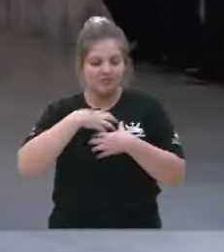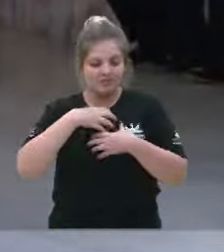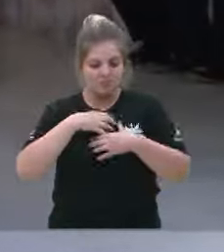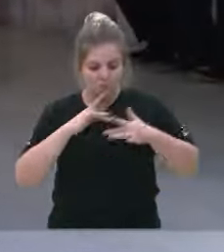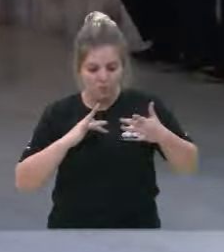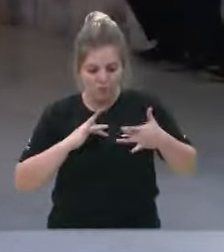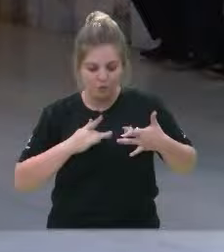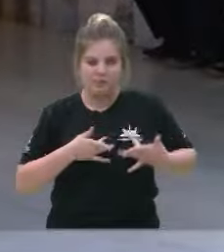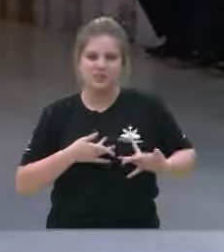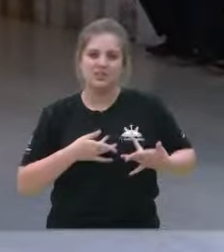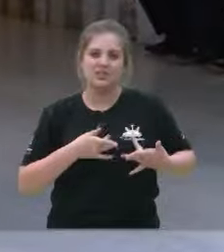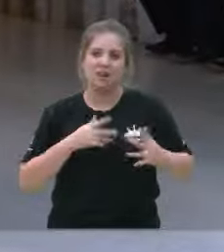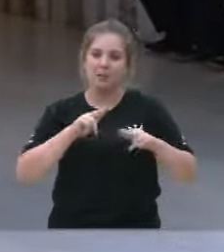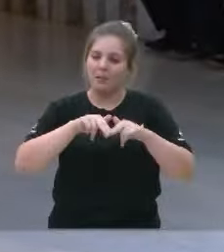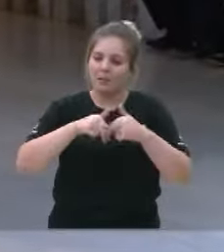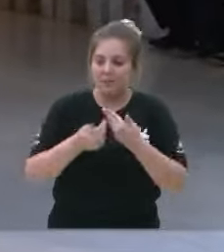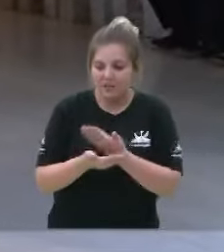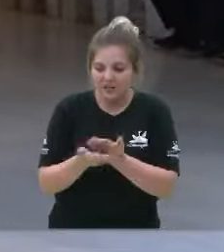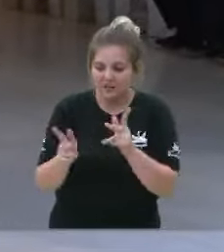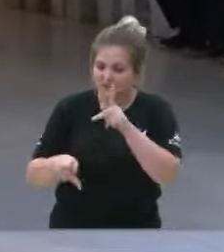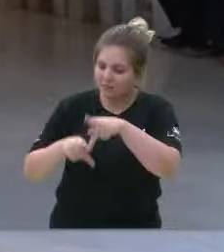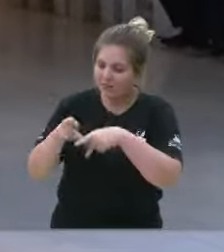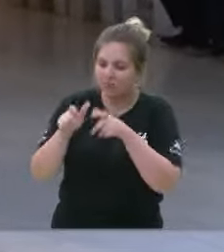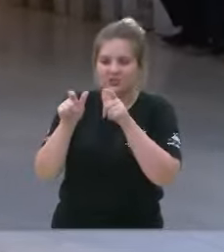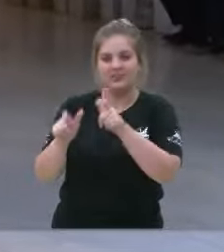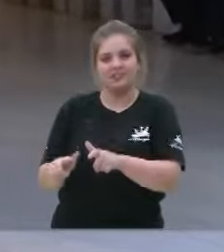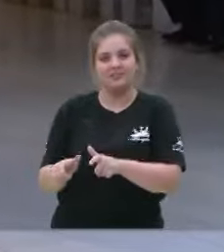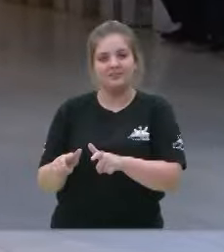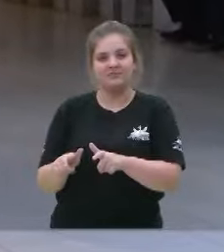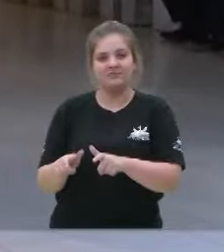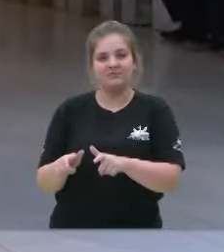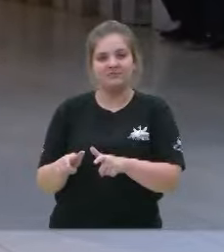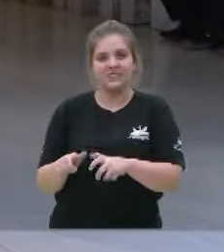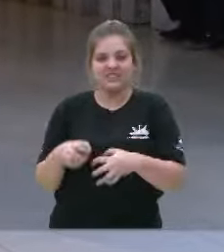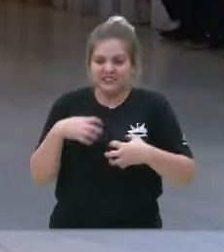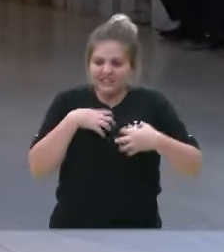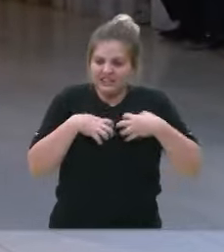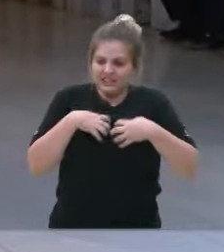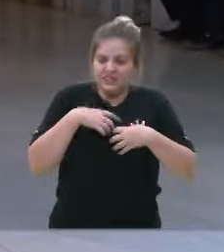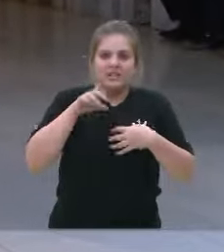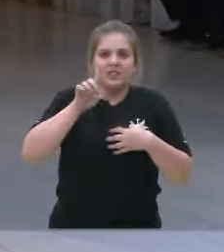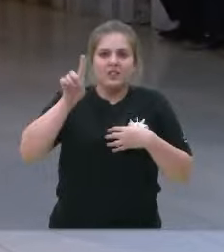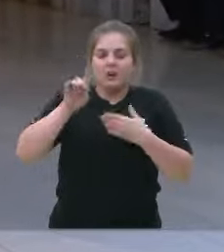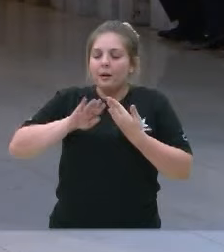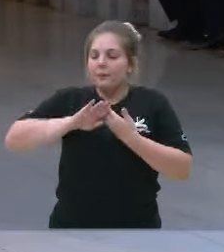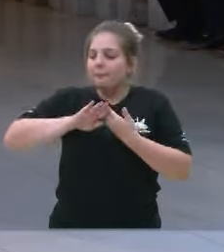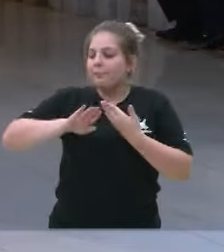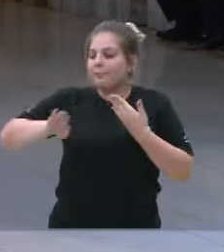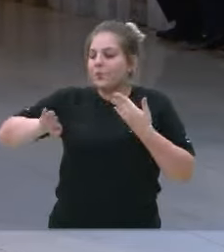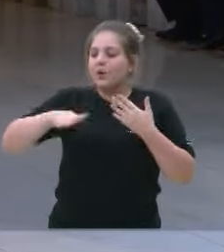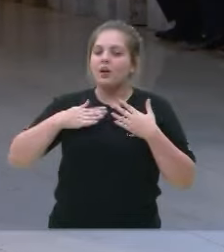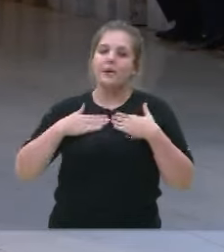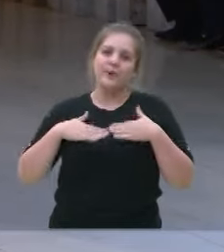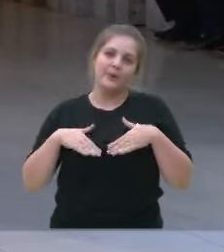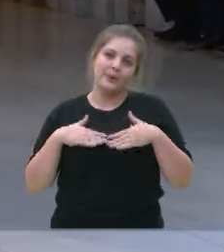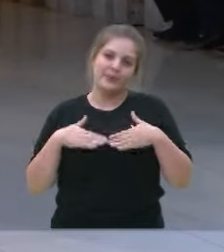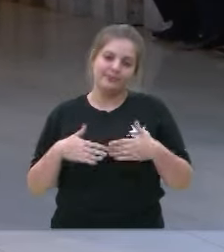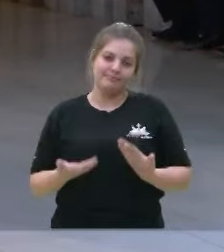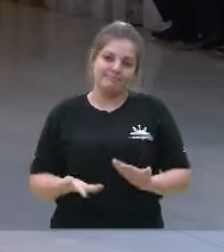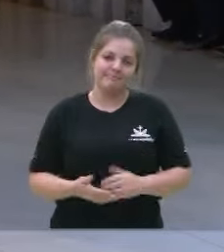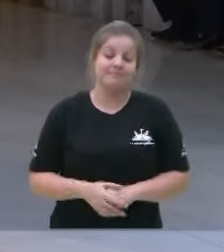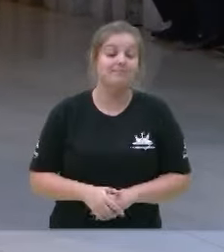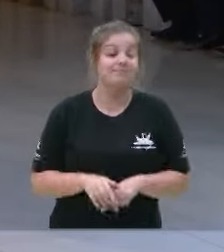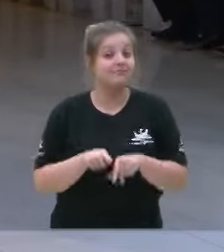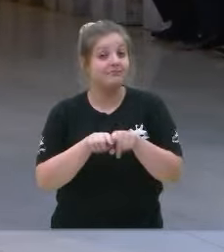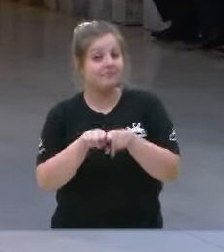compaixão por estes e a Fúria de Deus se afastou irmãos